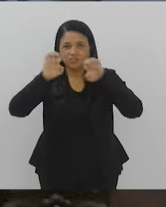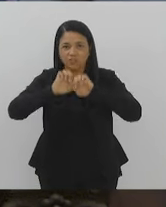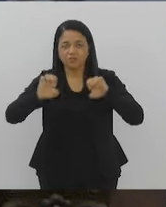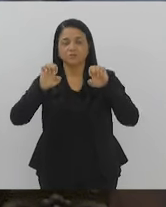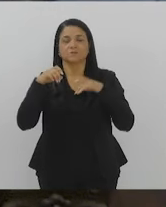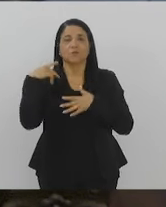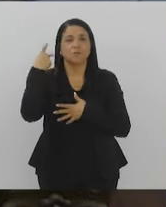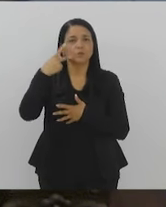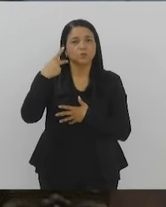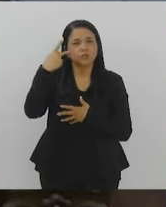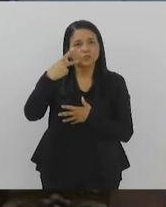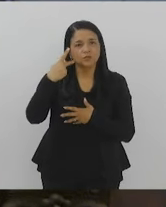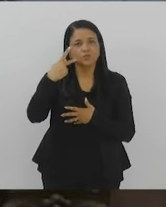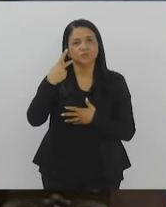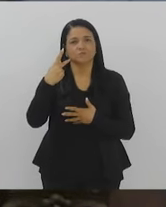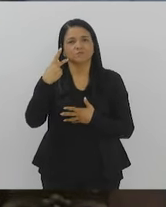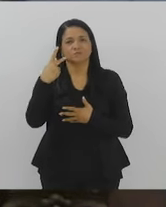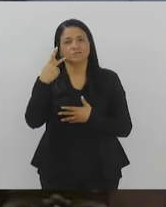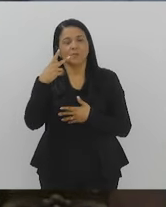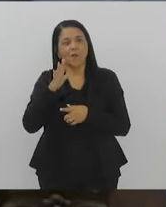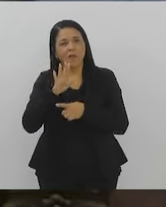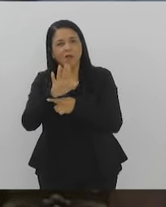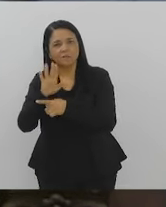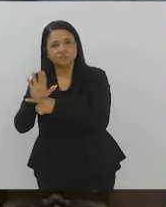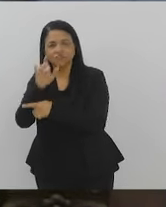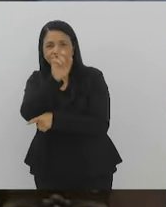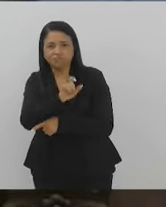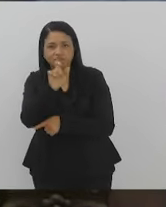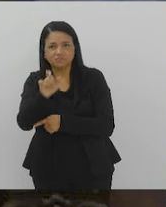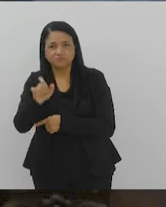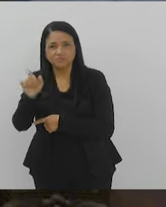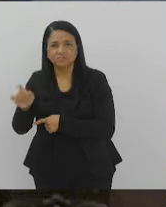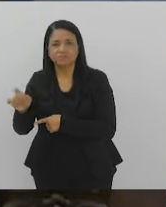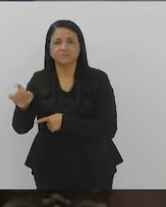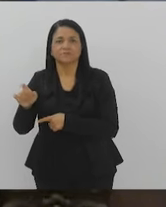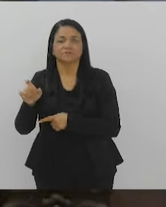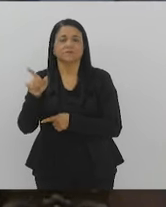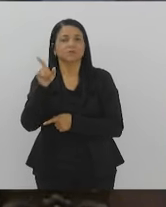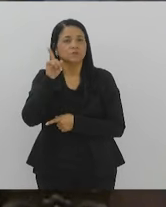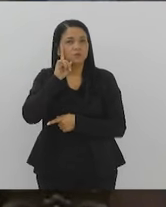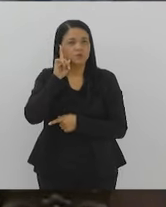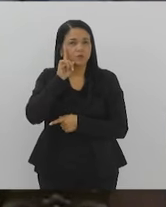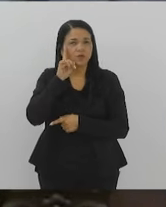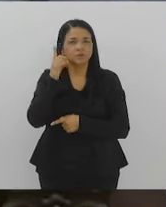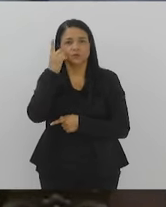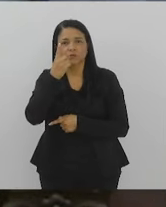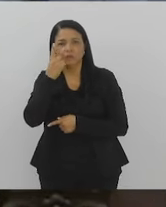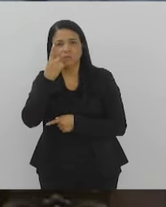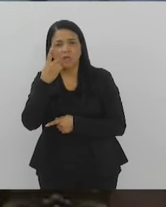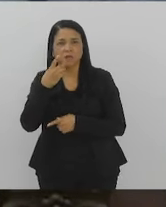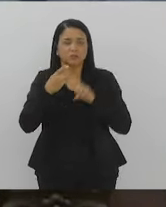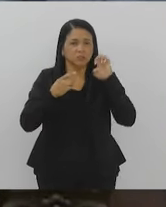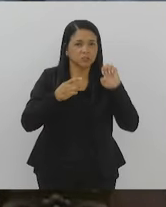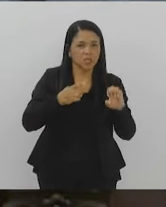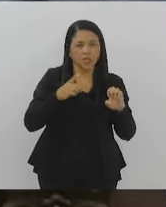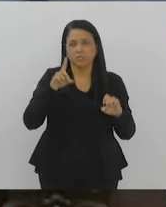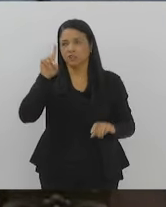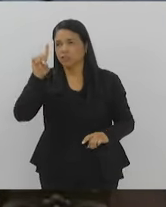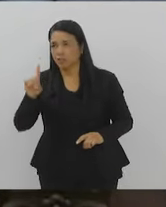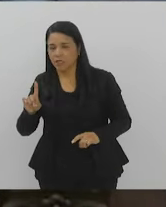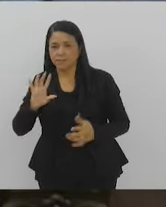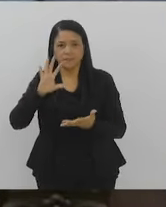política, ajudando as pessoas. Todos os deputados, seja de esquerda, de centro, de